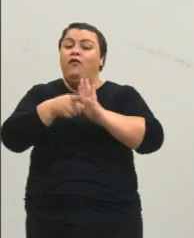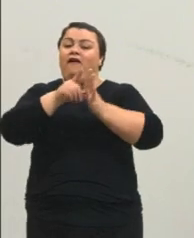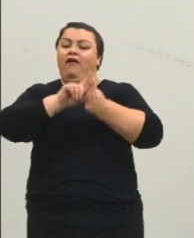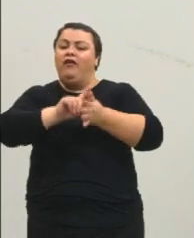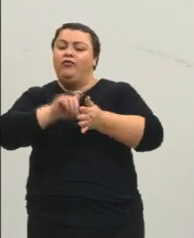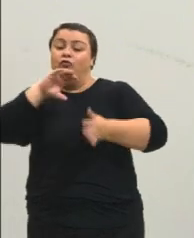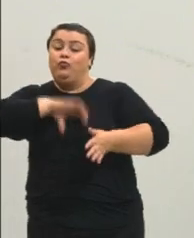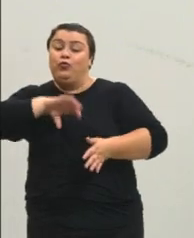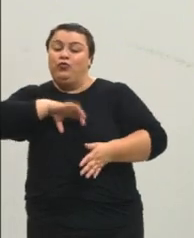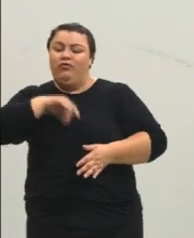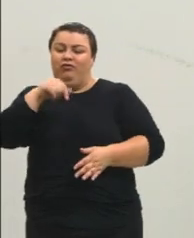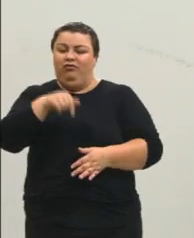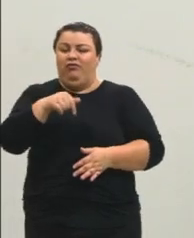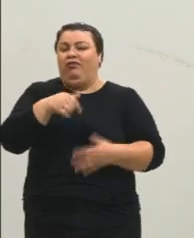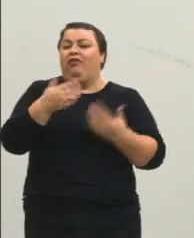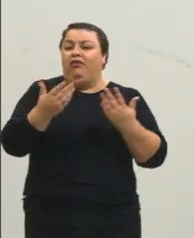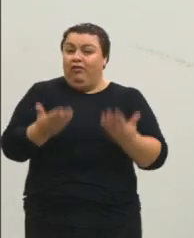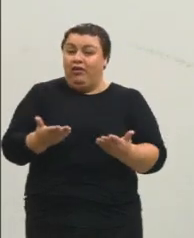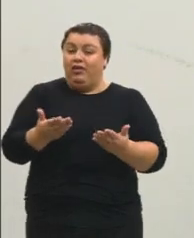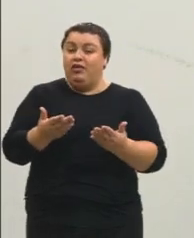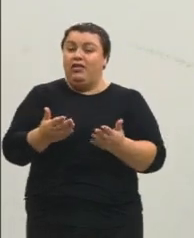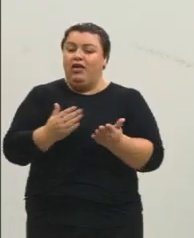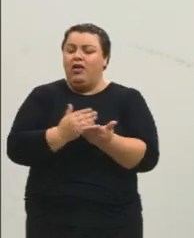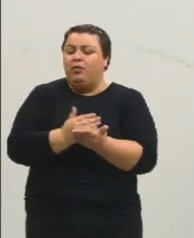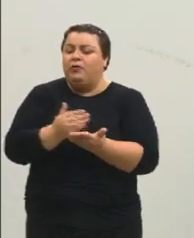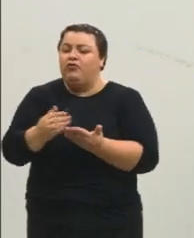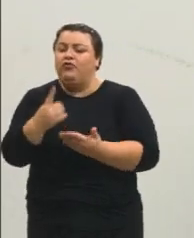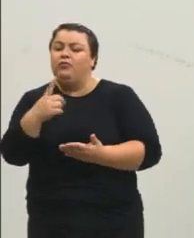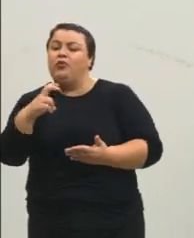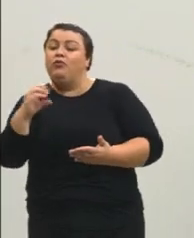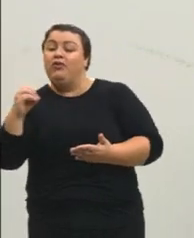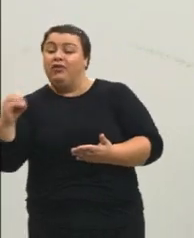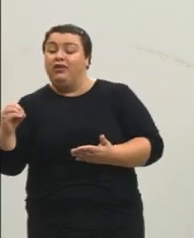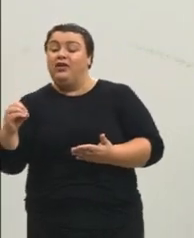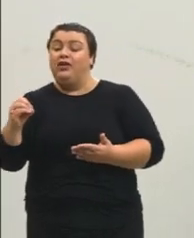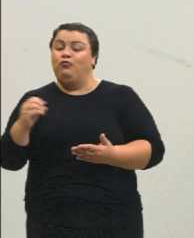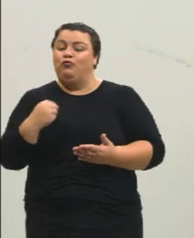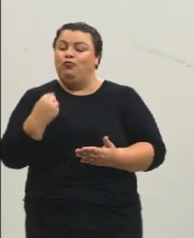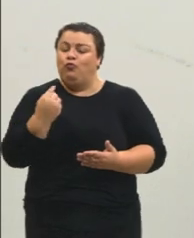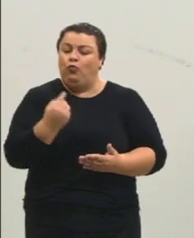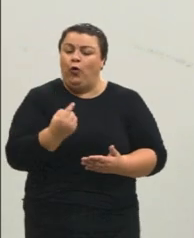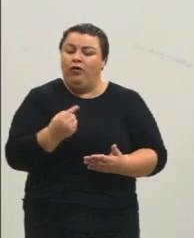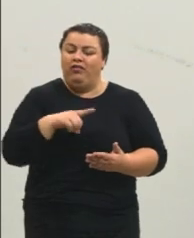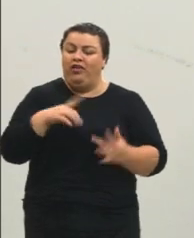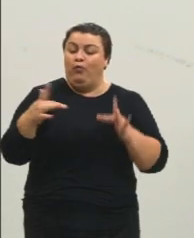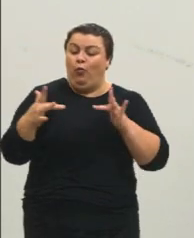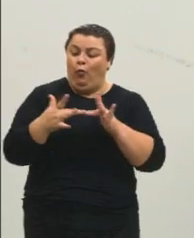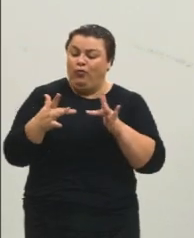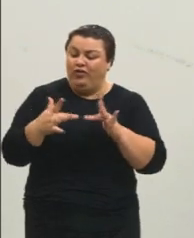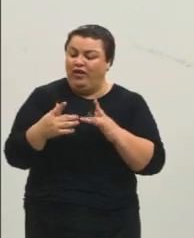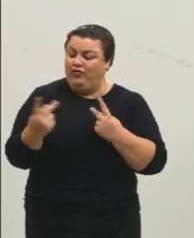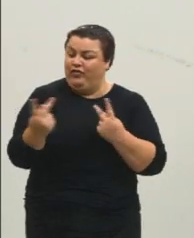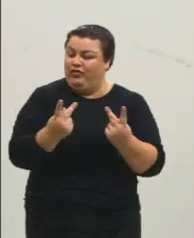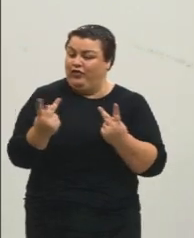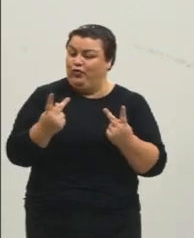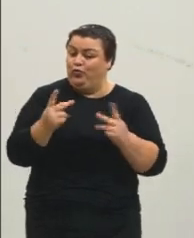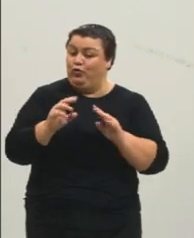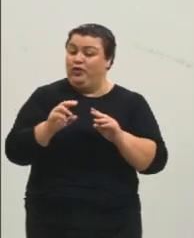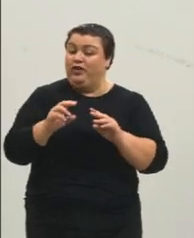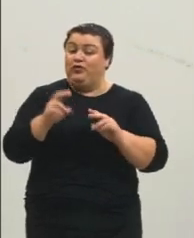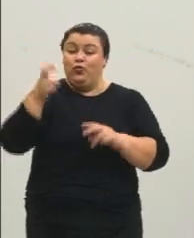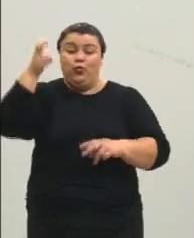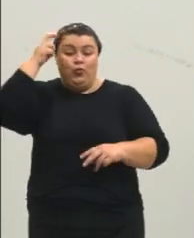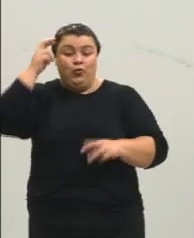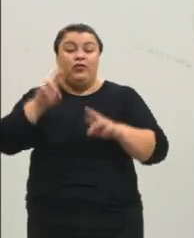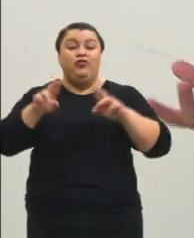colonização portuguesa EA partir de 1.500 então a gente começa a ter o contato entre essas duas culturas muito diferentes